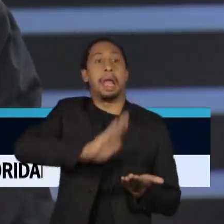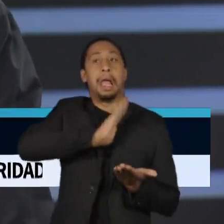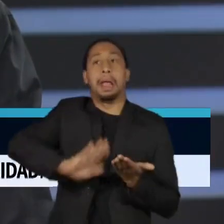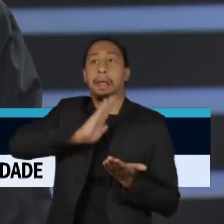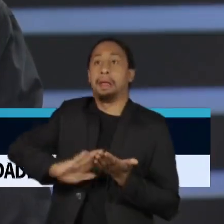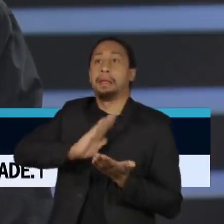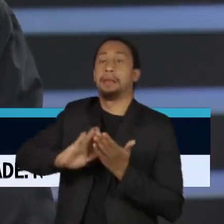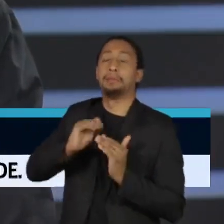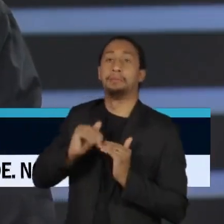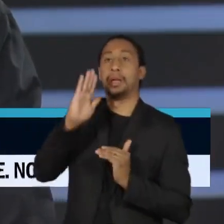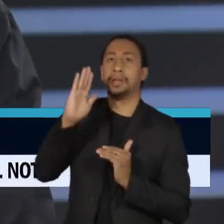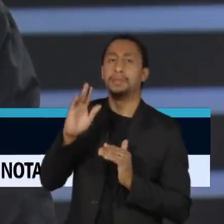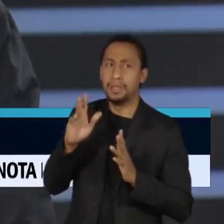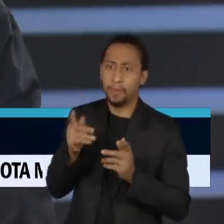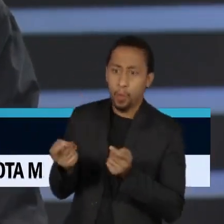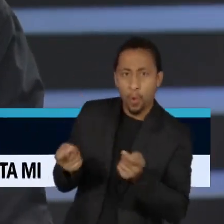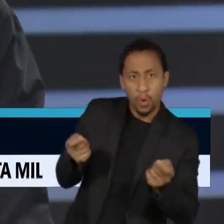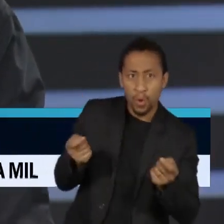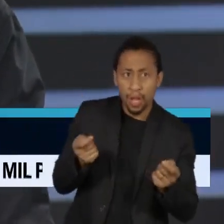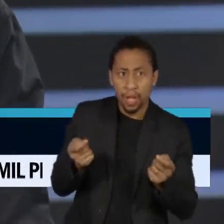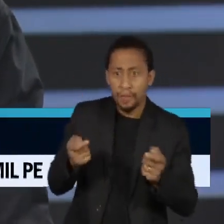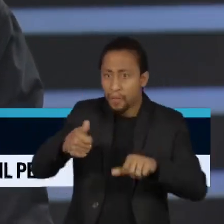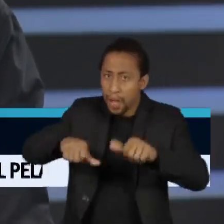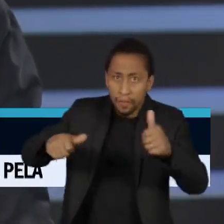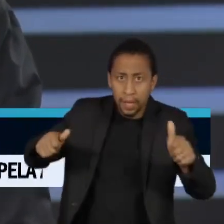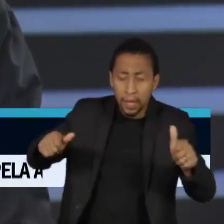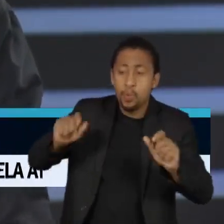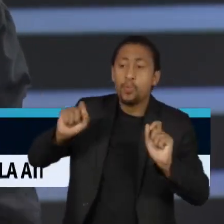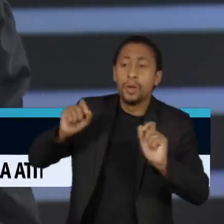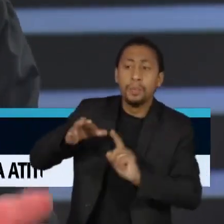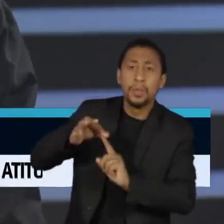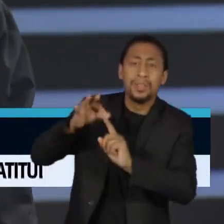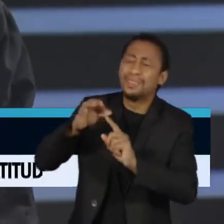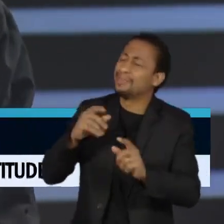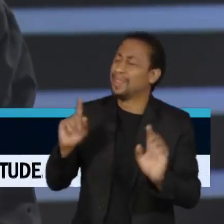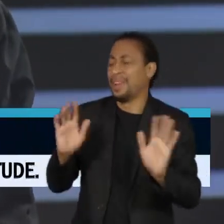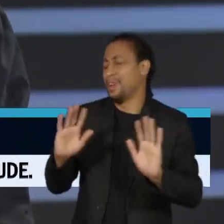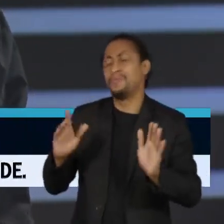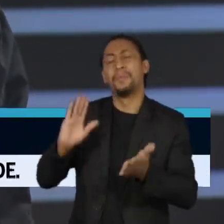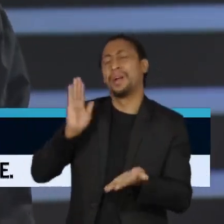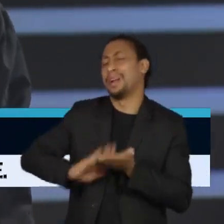avaliar como está sendo gasto? Não. A gente vai avaliar quais as nossas prioridades? Não. A gente vai gastar tudo.